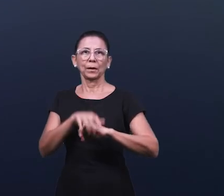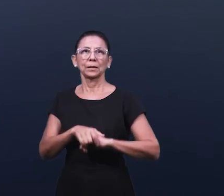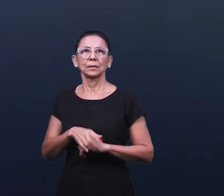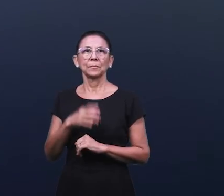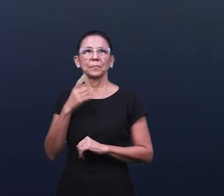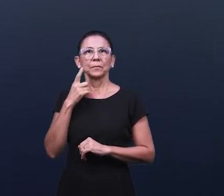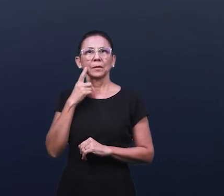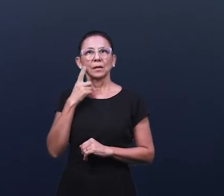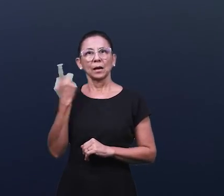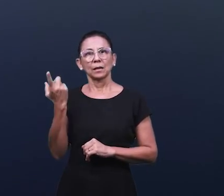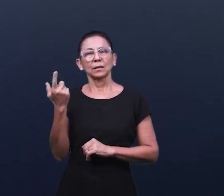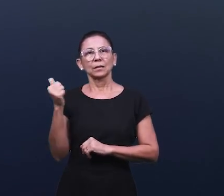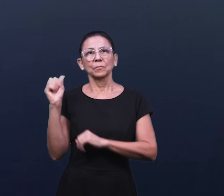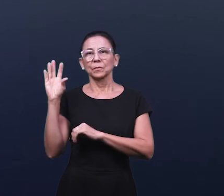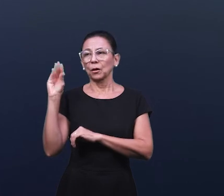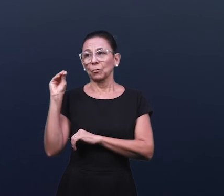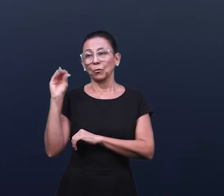né?